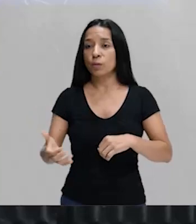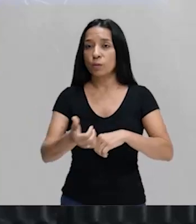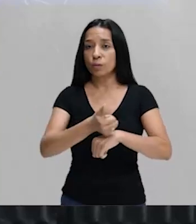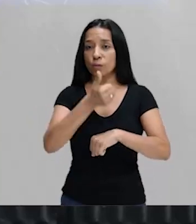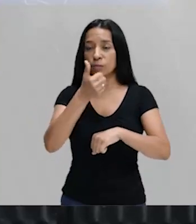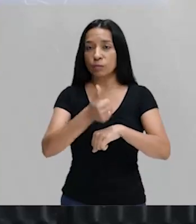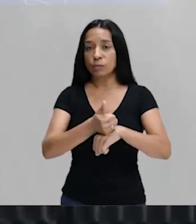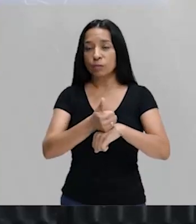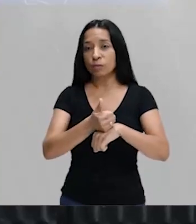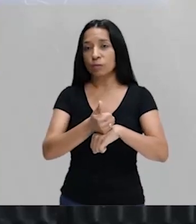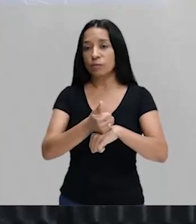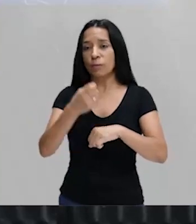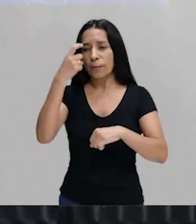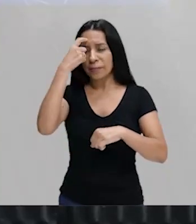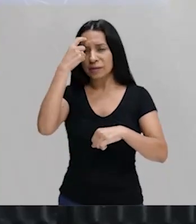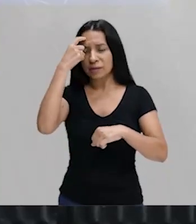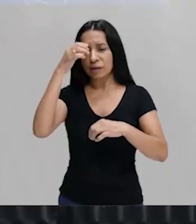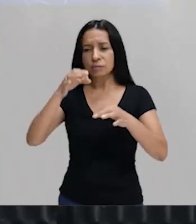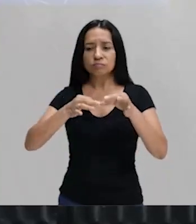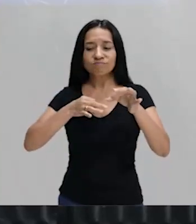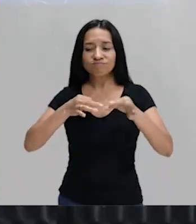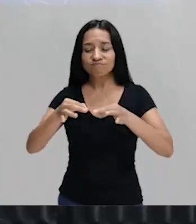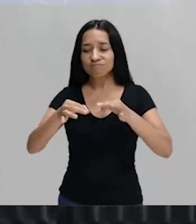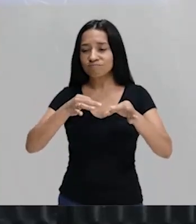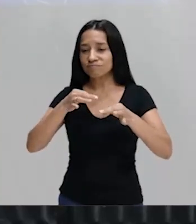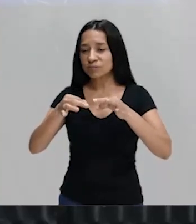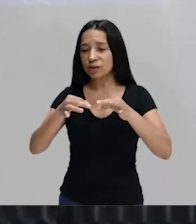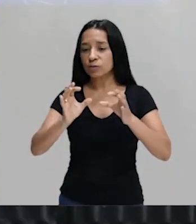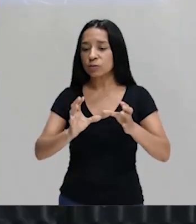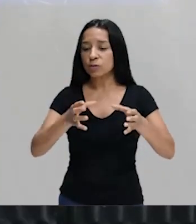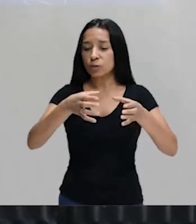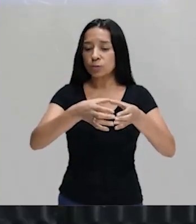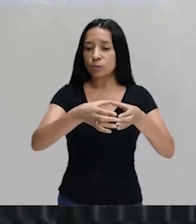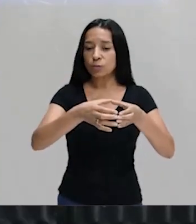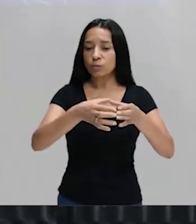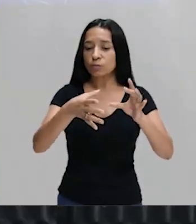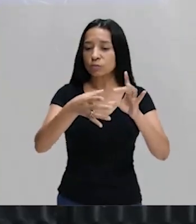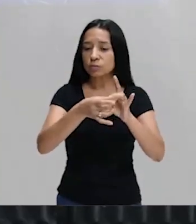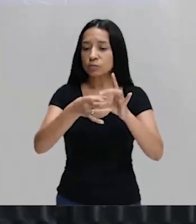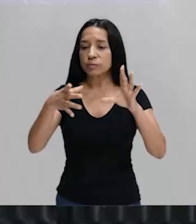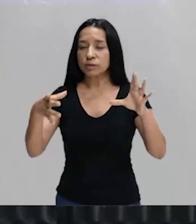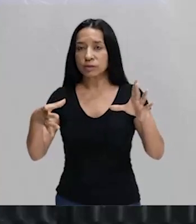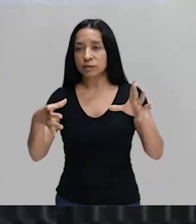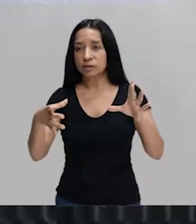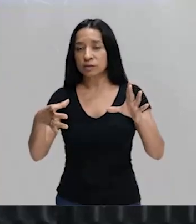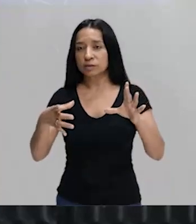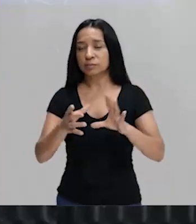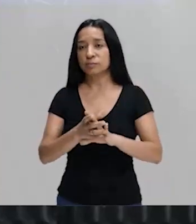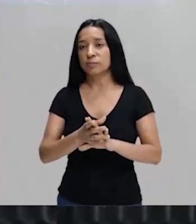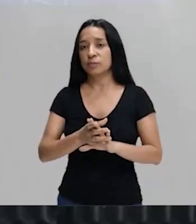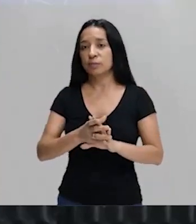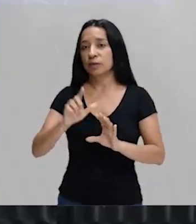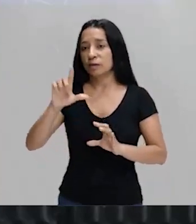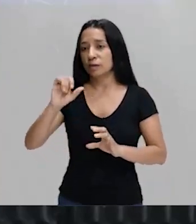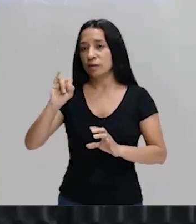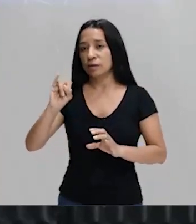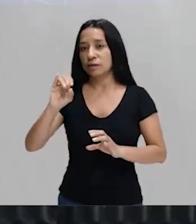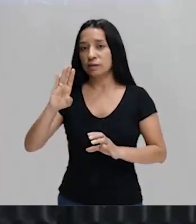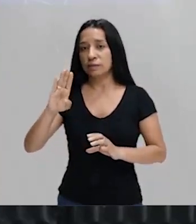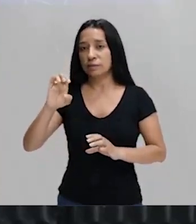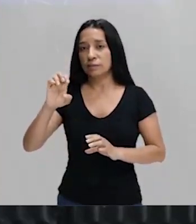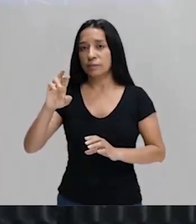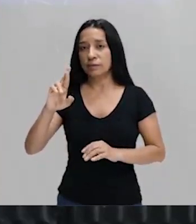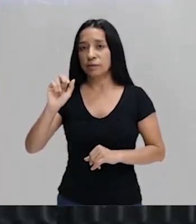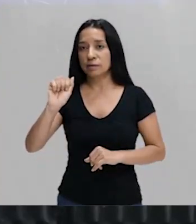pensado, articulado pelos liberais. Os progressistas ou liberais é que